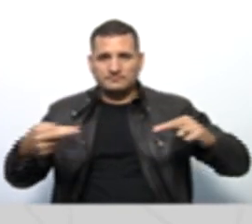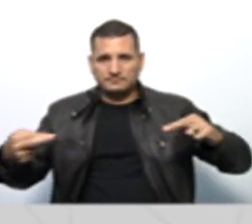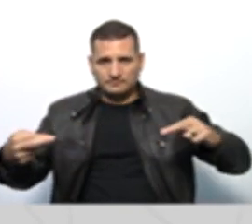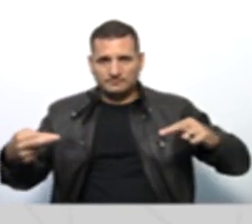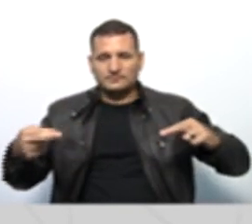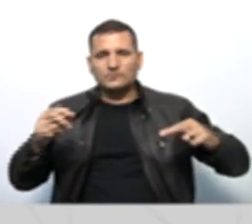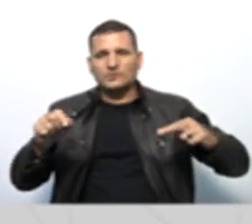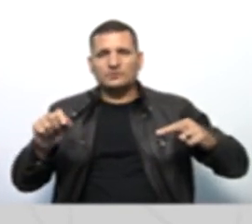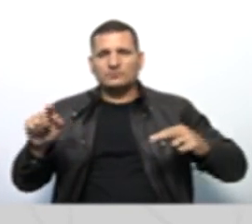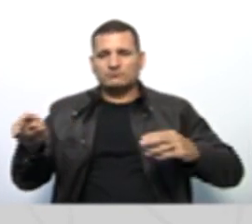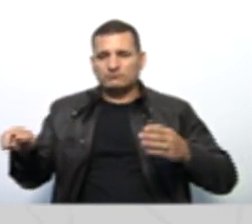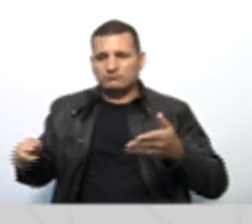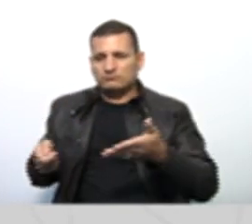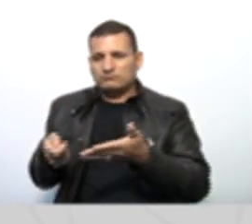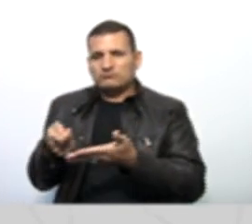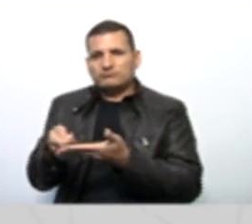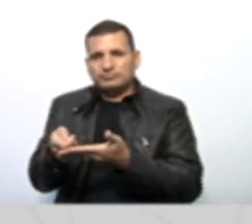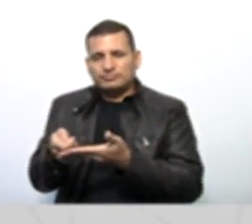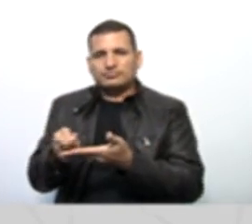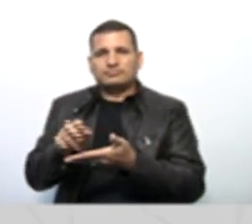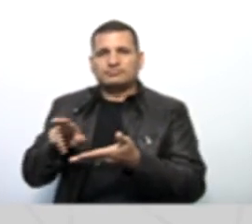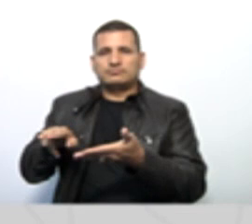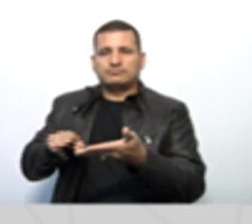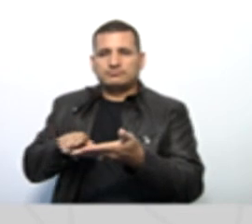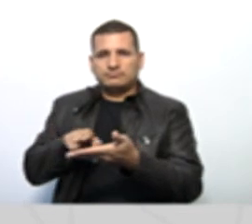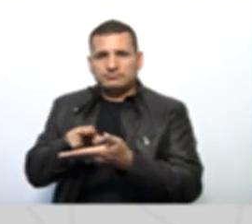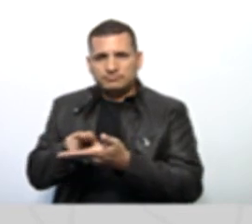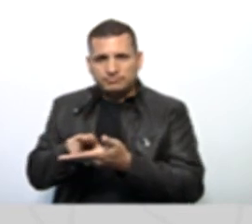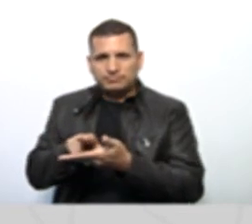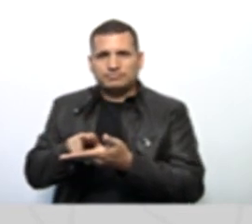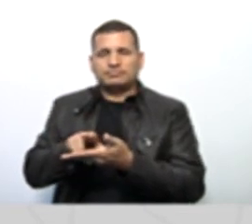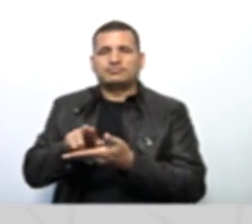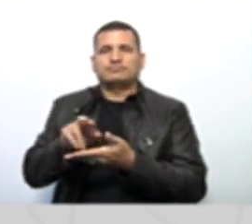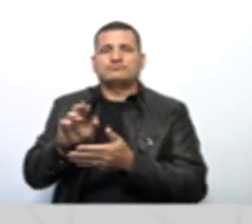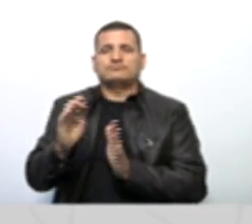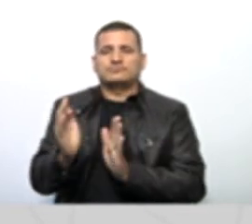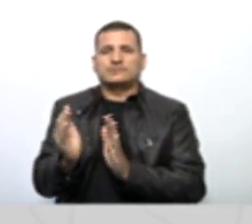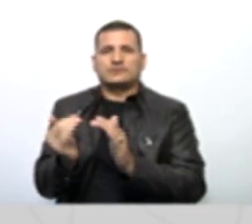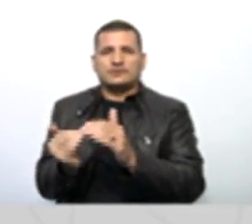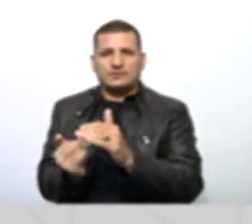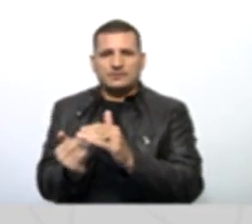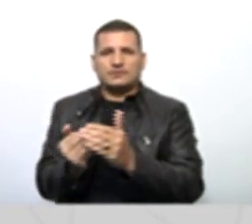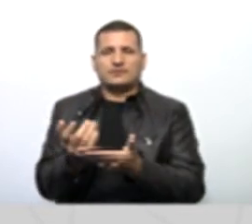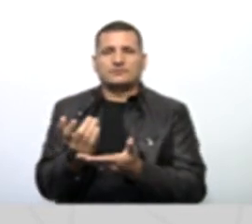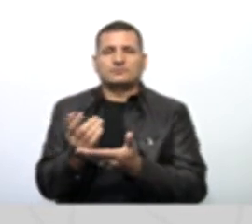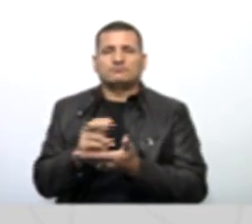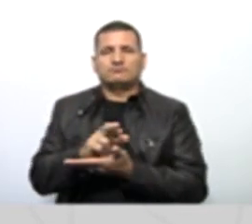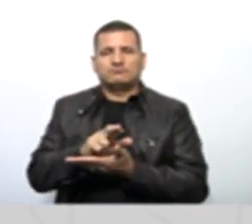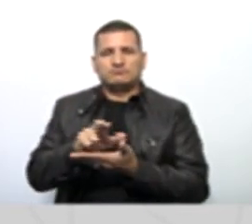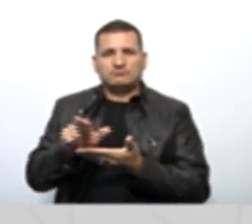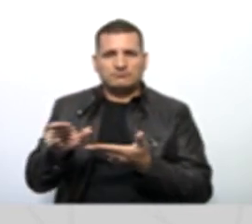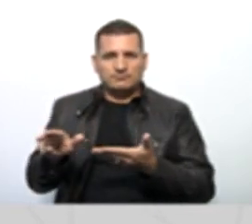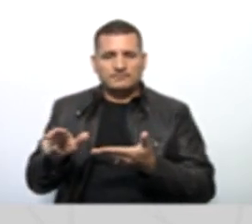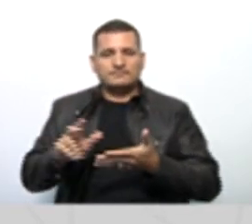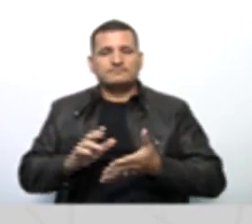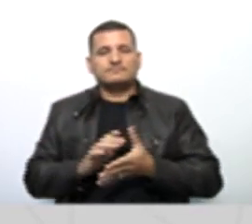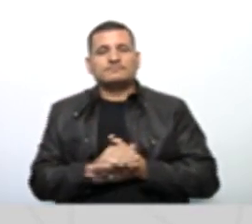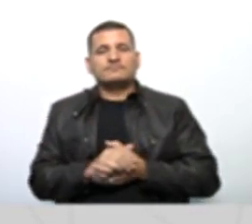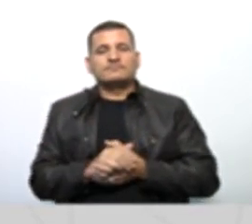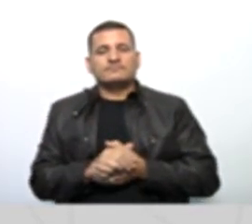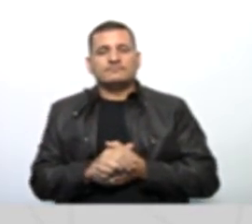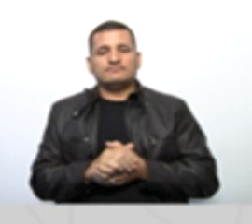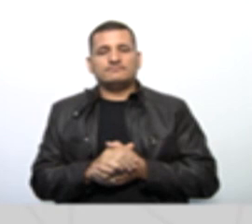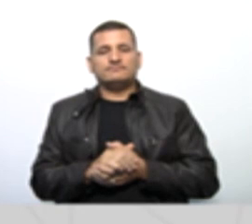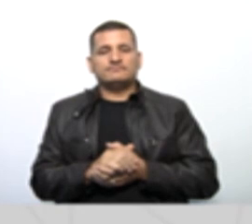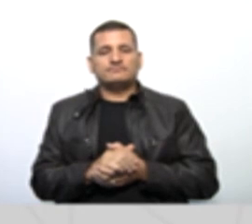conectores guias canaletas caixa de passagem piso elevado hacking entre outros